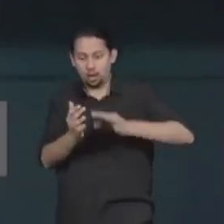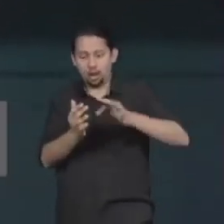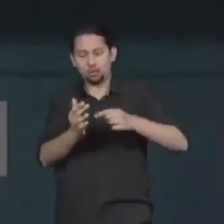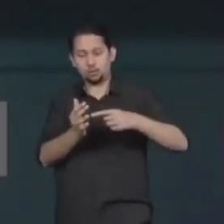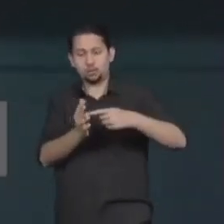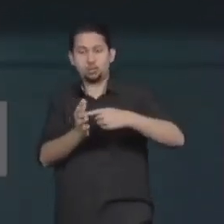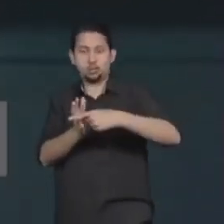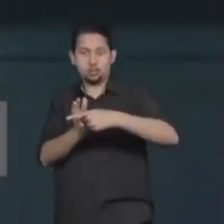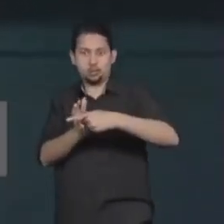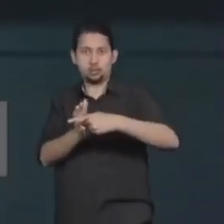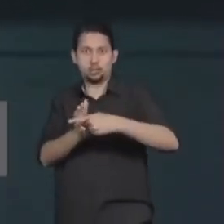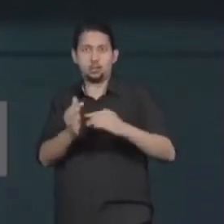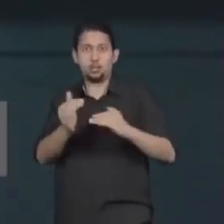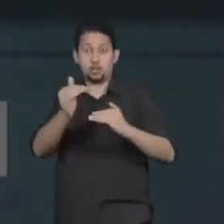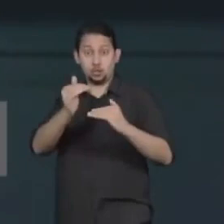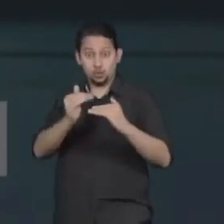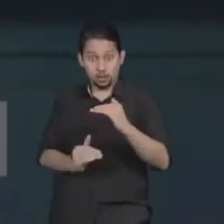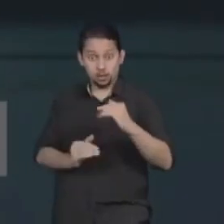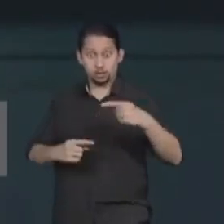de baixo.